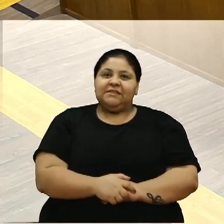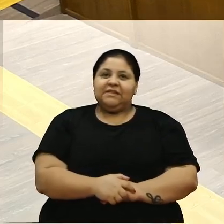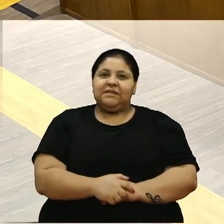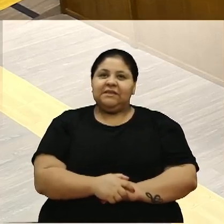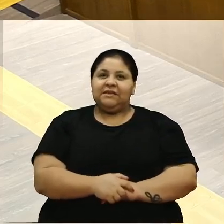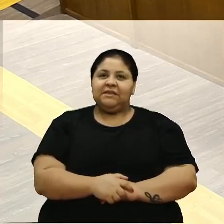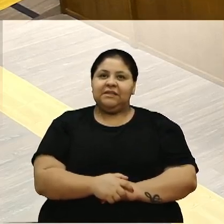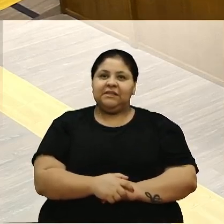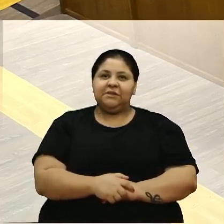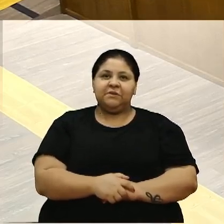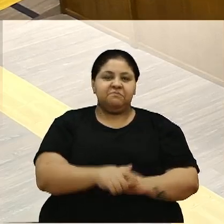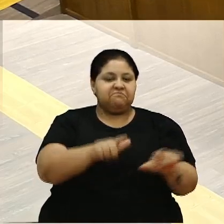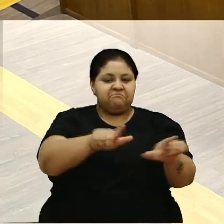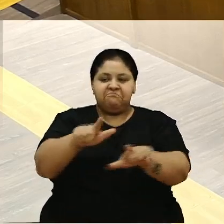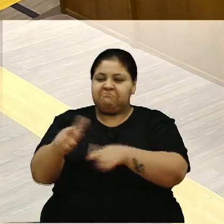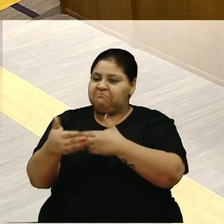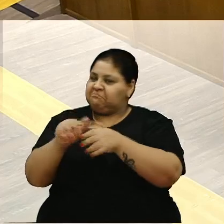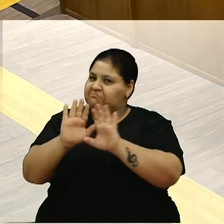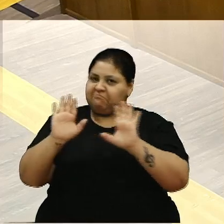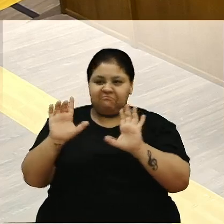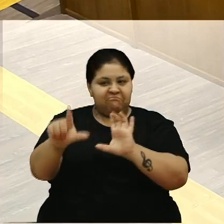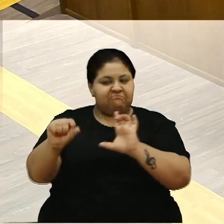Onde tu quiseres.